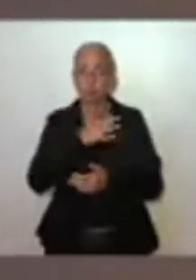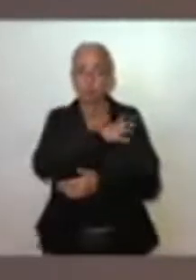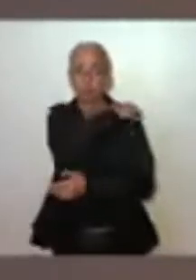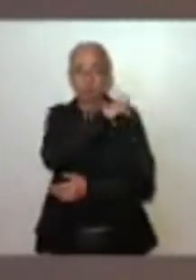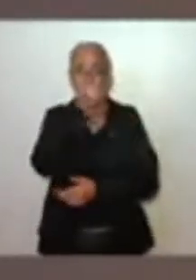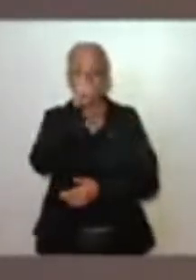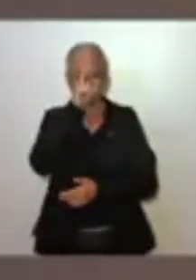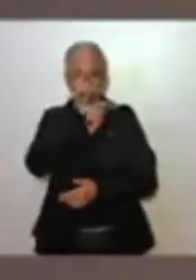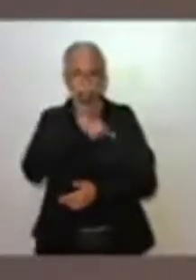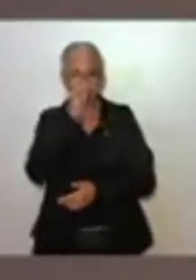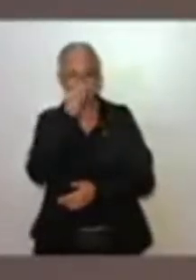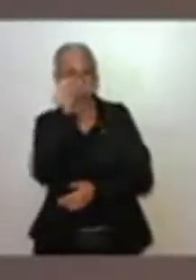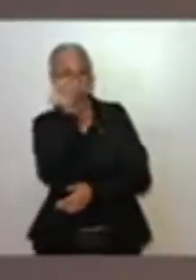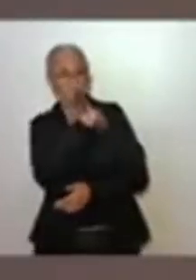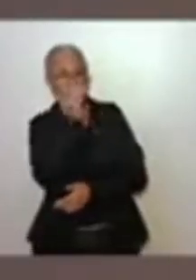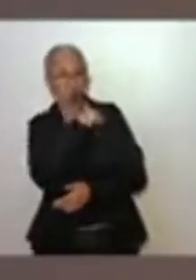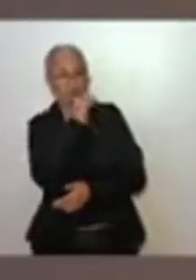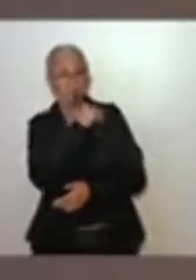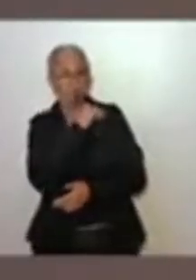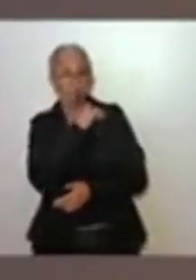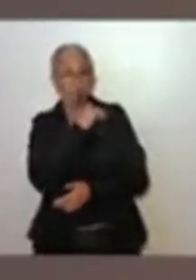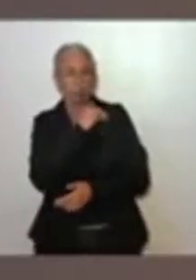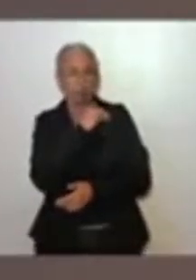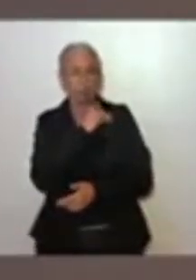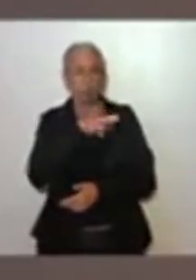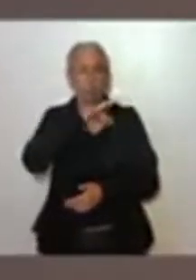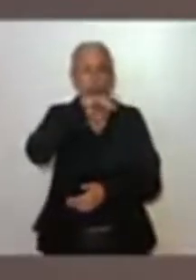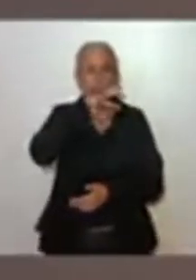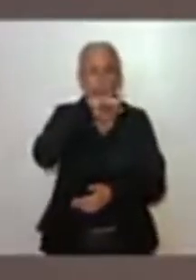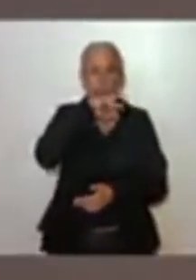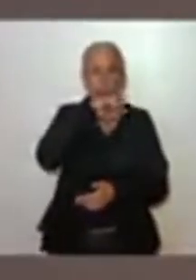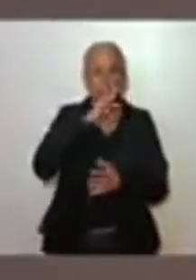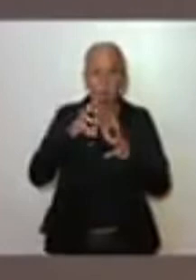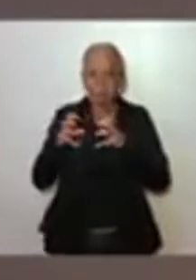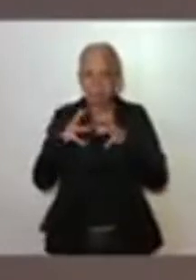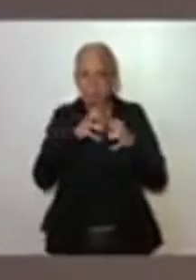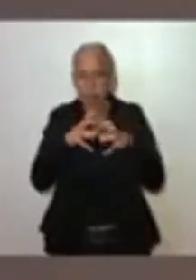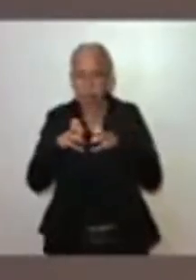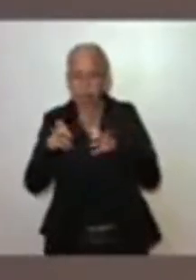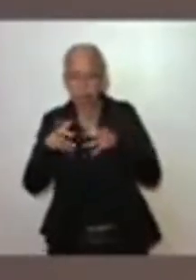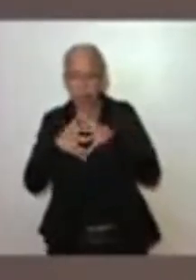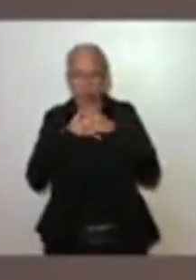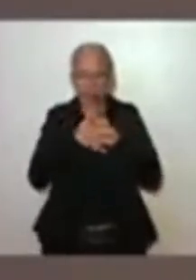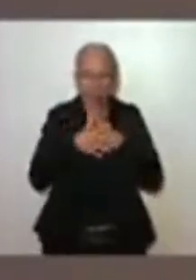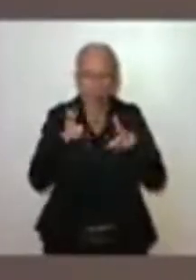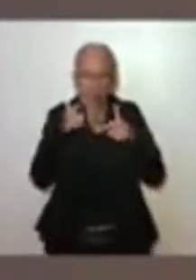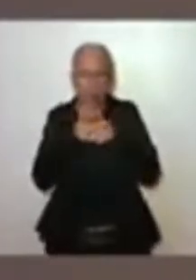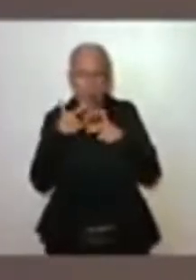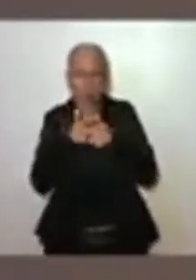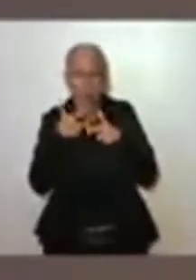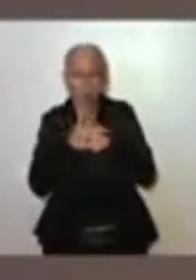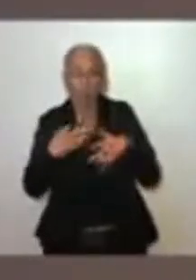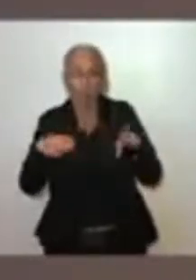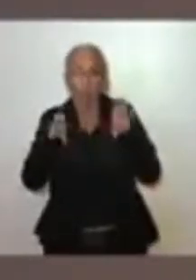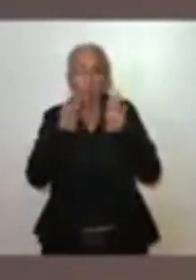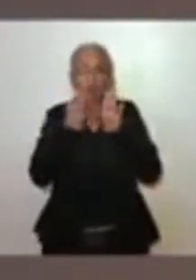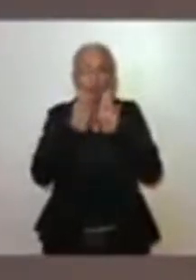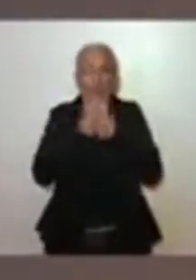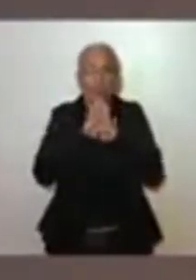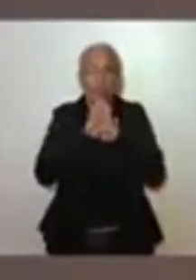ditaduras vem com intolerância as ditaduras vem com violência as ditaduras fecham o poder